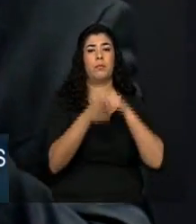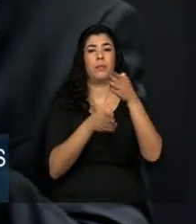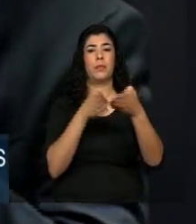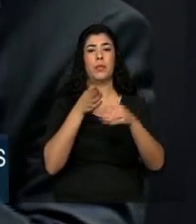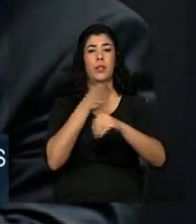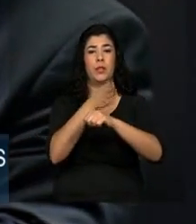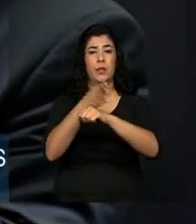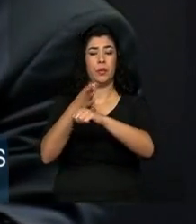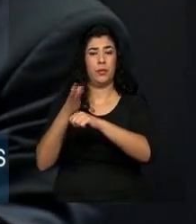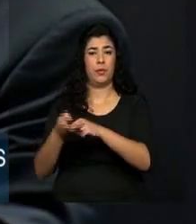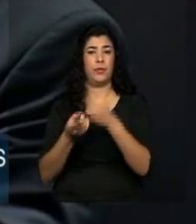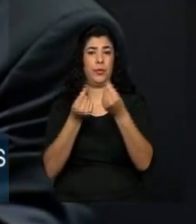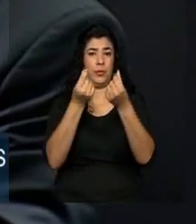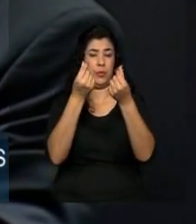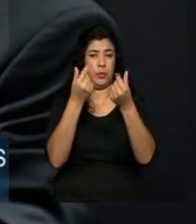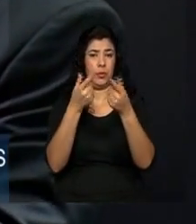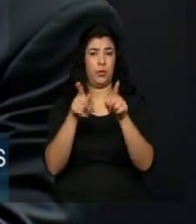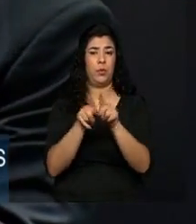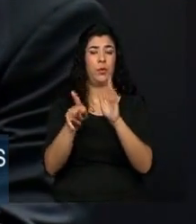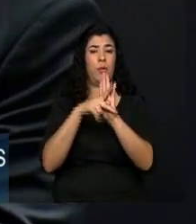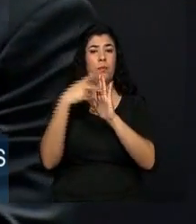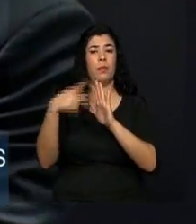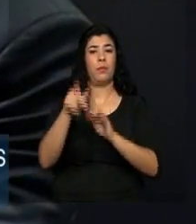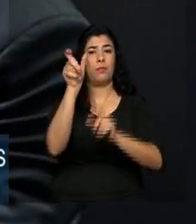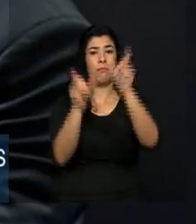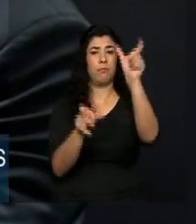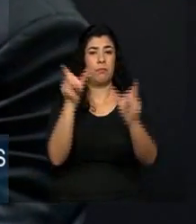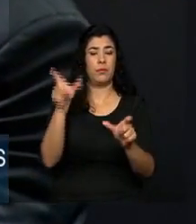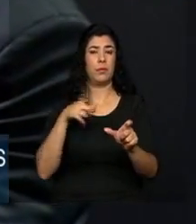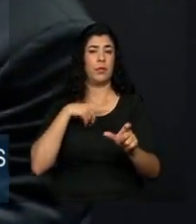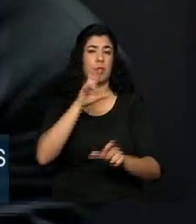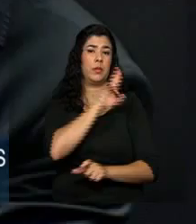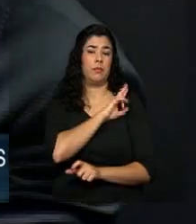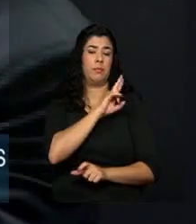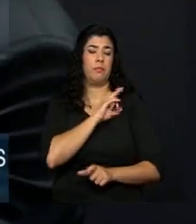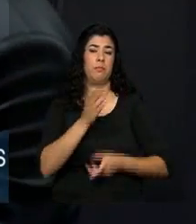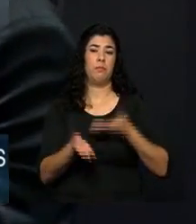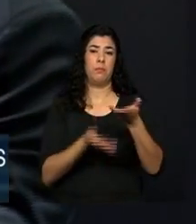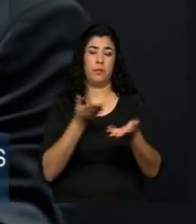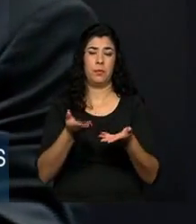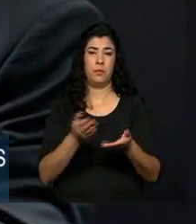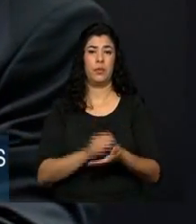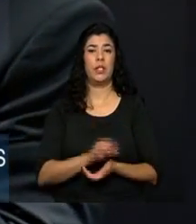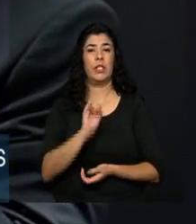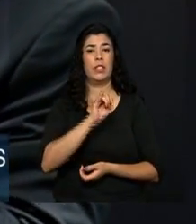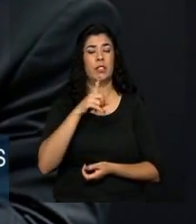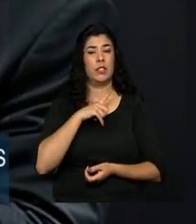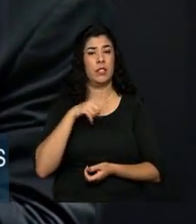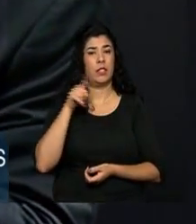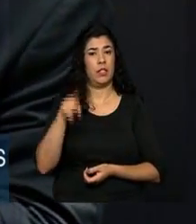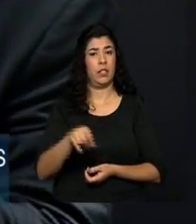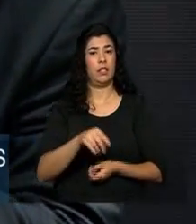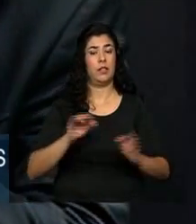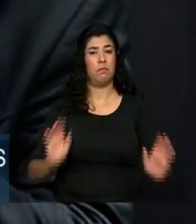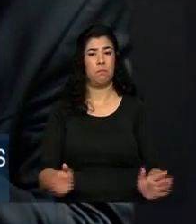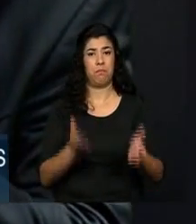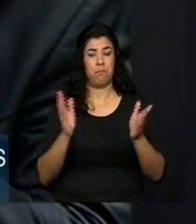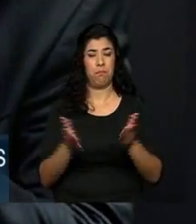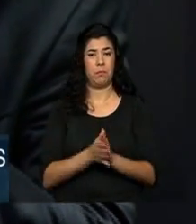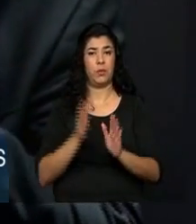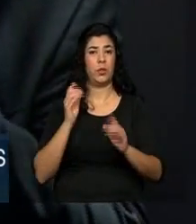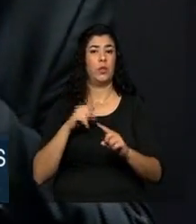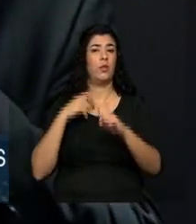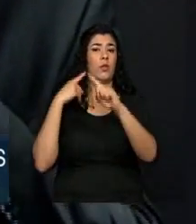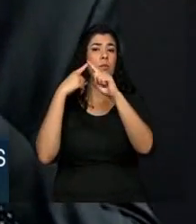dos dos e ah dos agentes que estavam desenvolvendo seus projetos no caso do incentivo o fator multiplicador